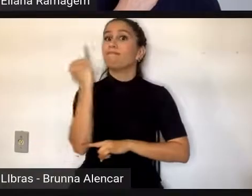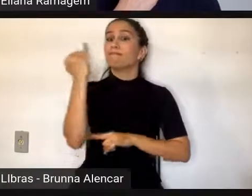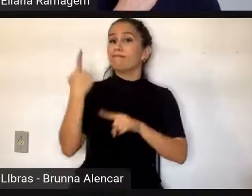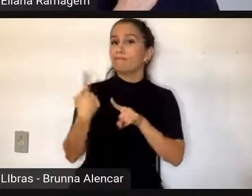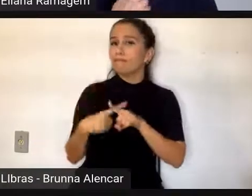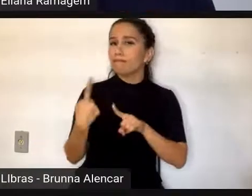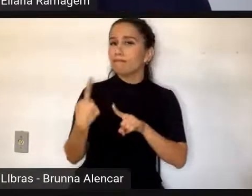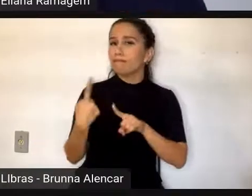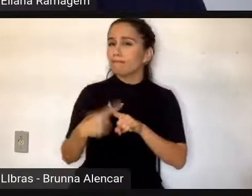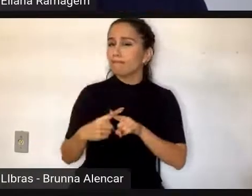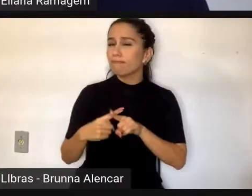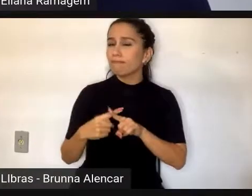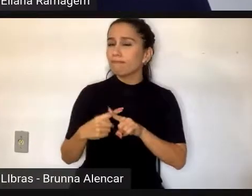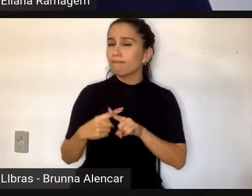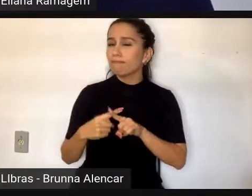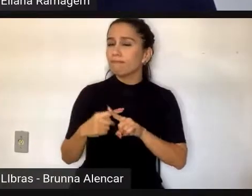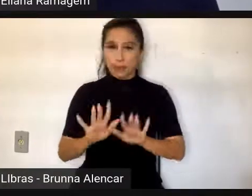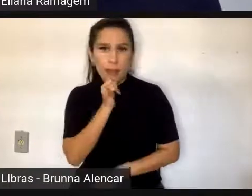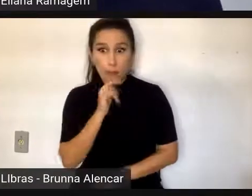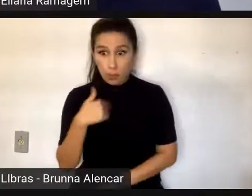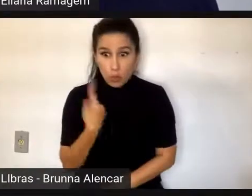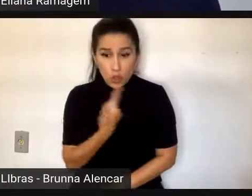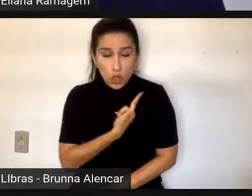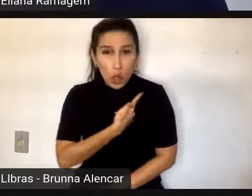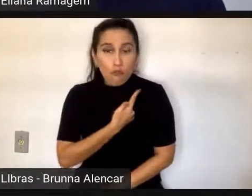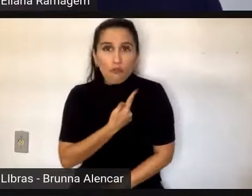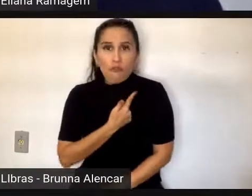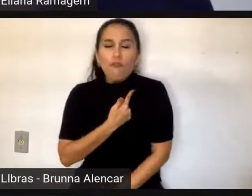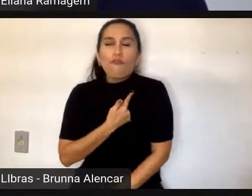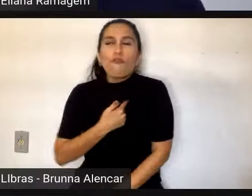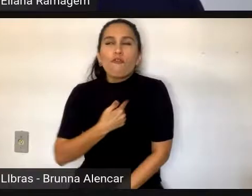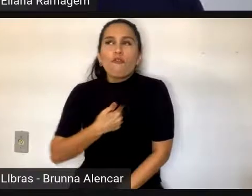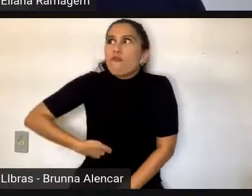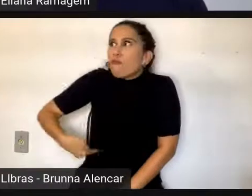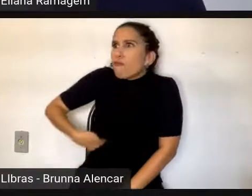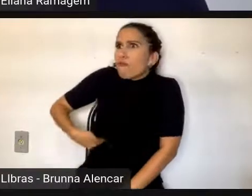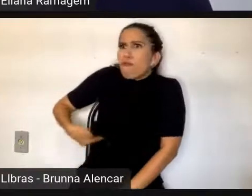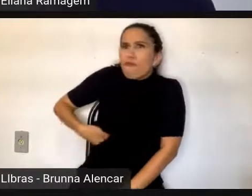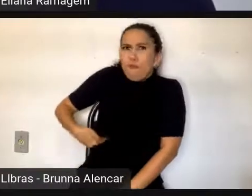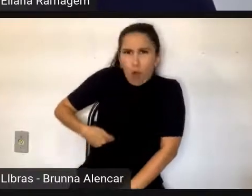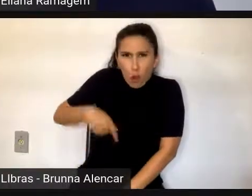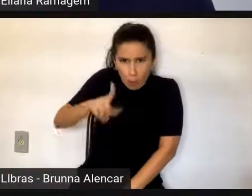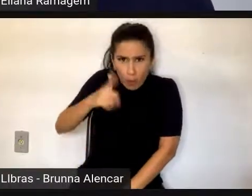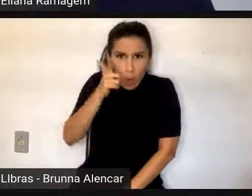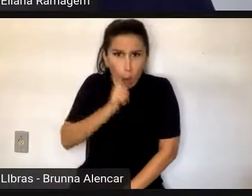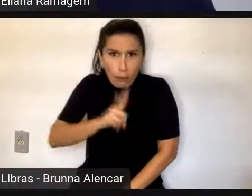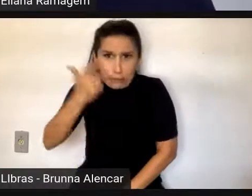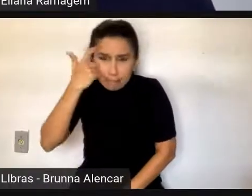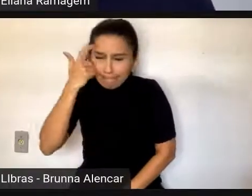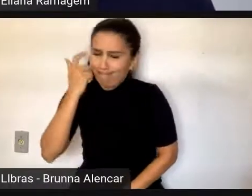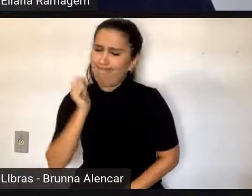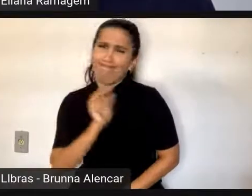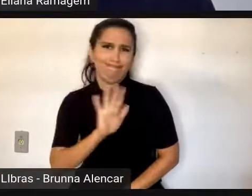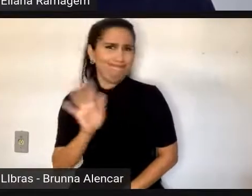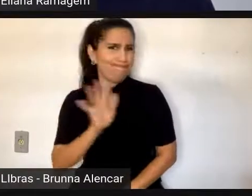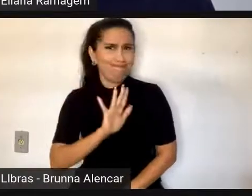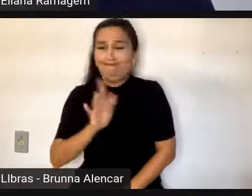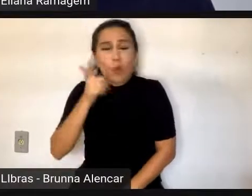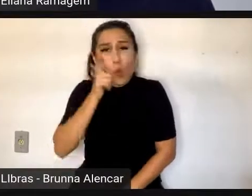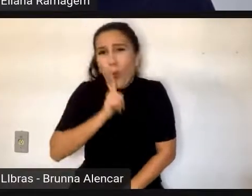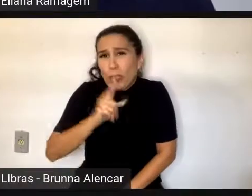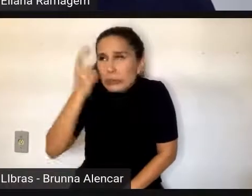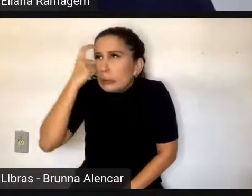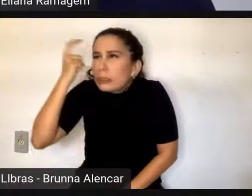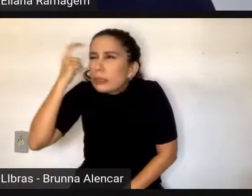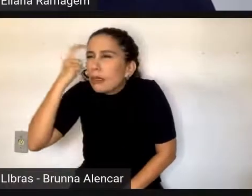quando a gente está com fome, a gente fica irracional, tá? Então, se eu tiver com muita fome e se eu juntar o excesso de